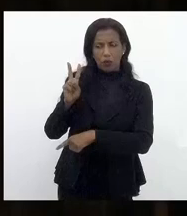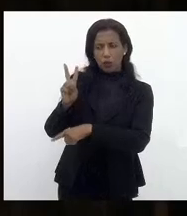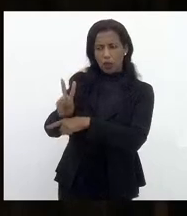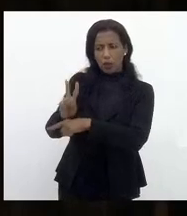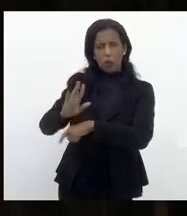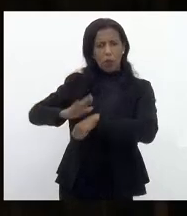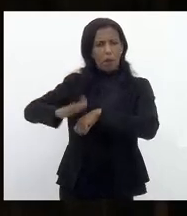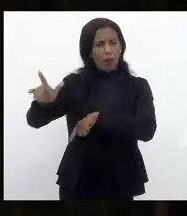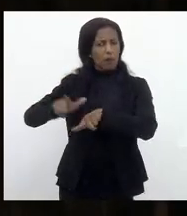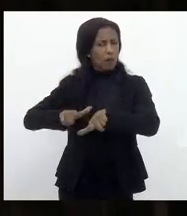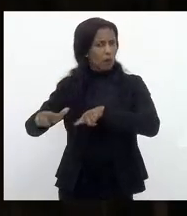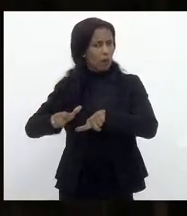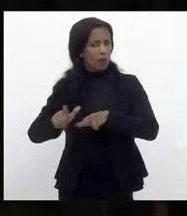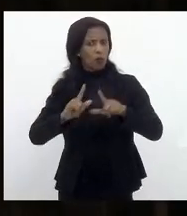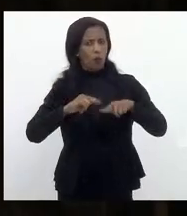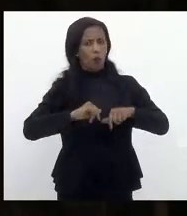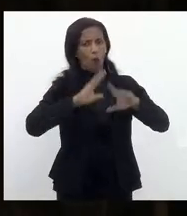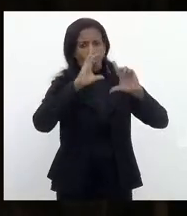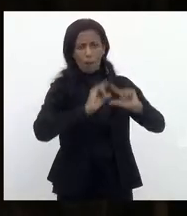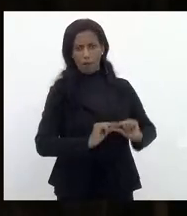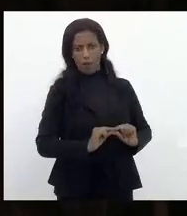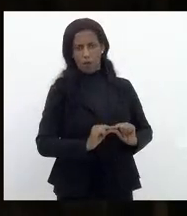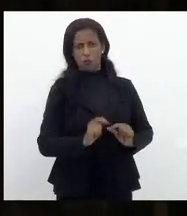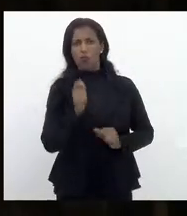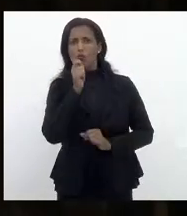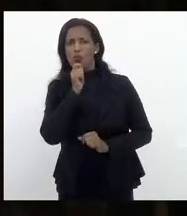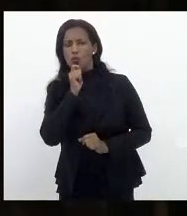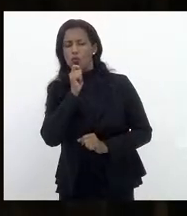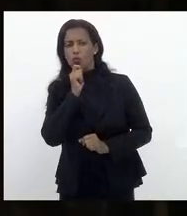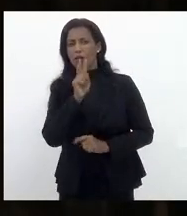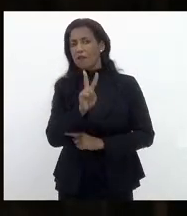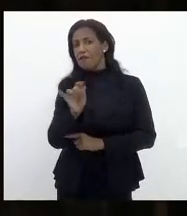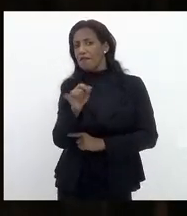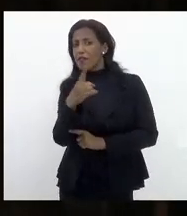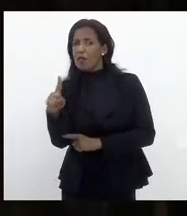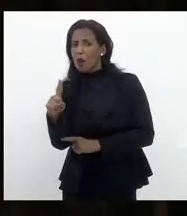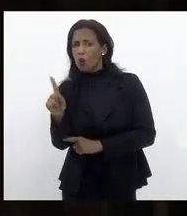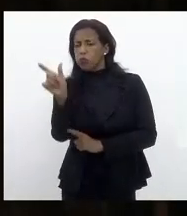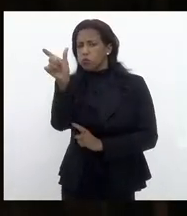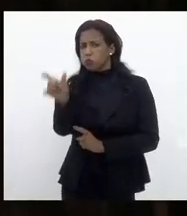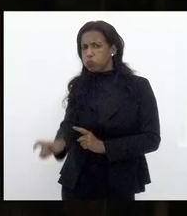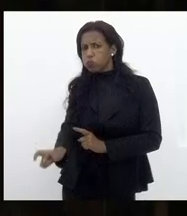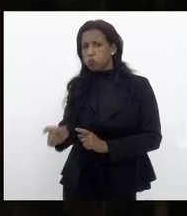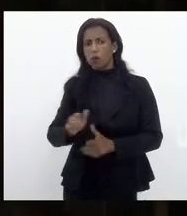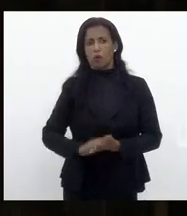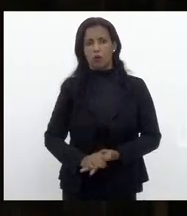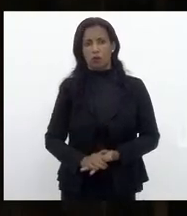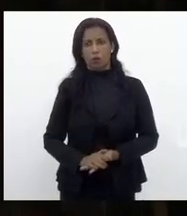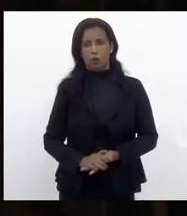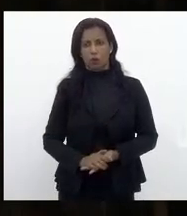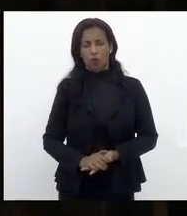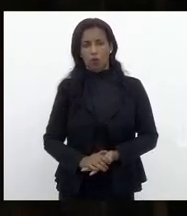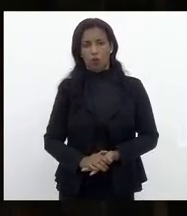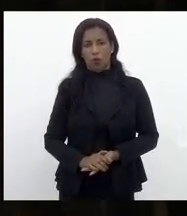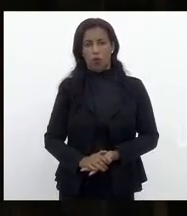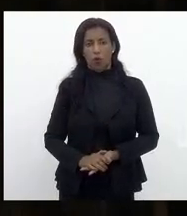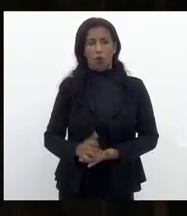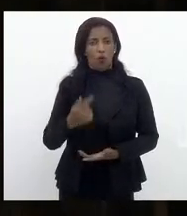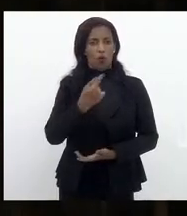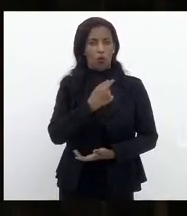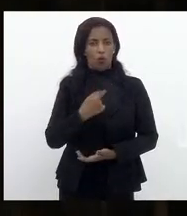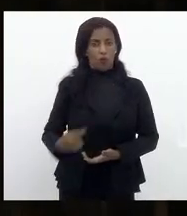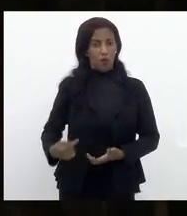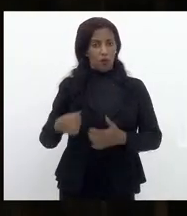mais o servidor ou que defende menos não existe vilão nessa história e o governador Cláudio Castro